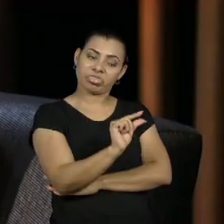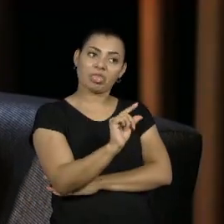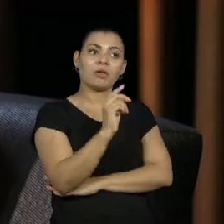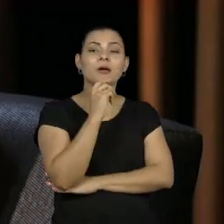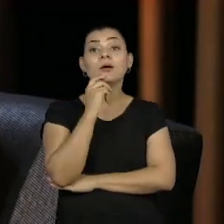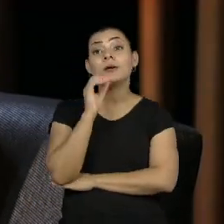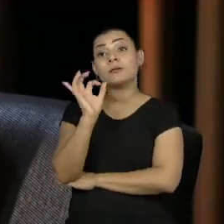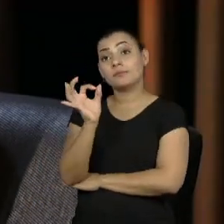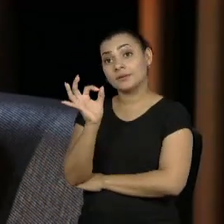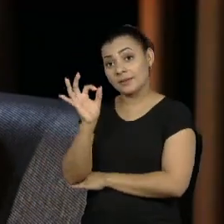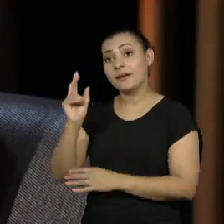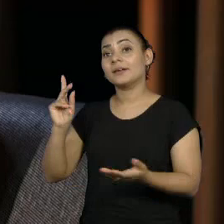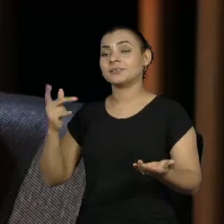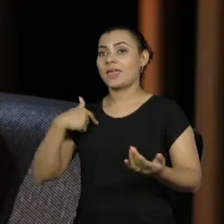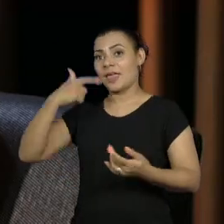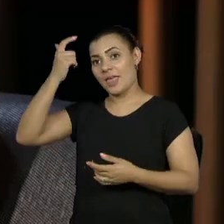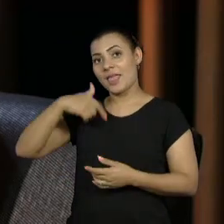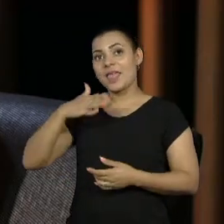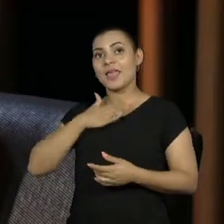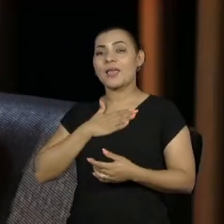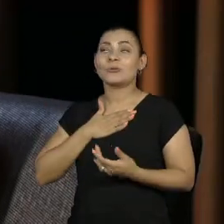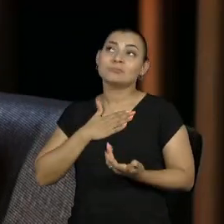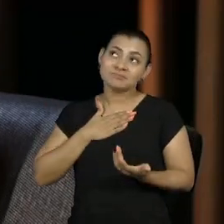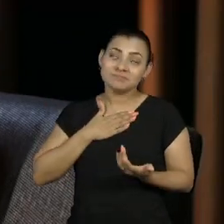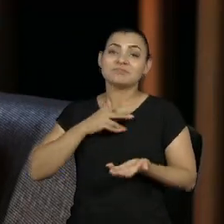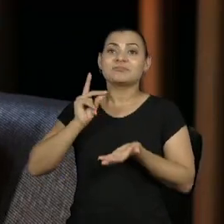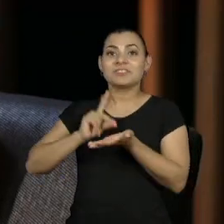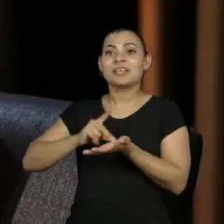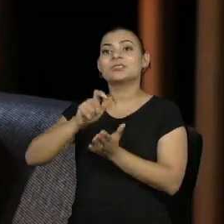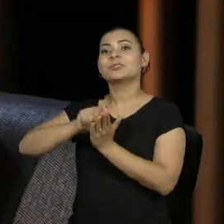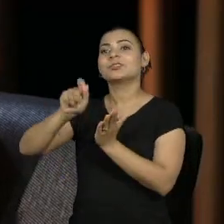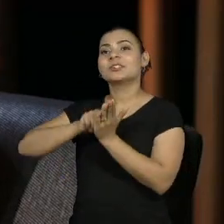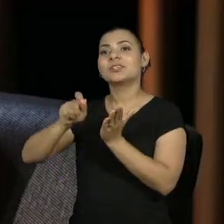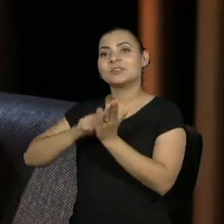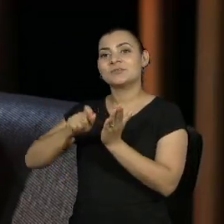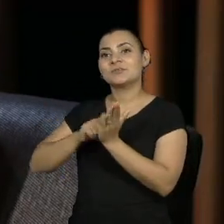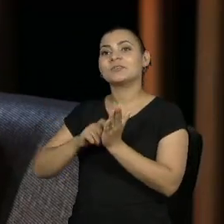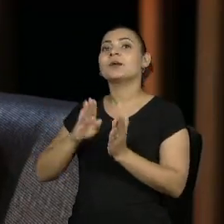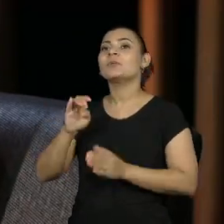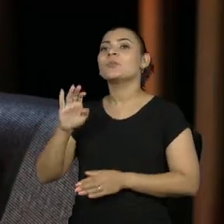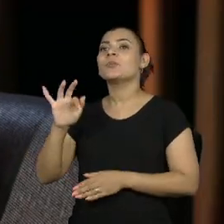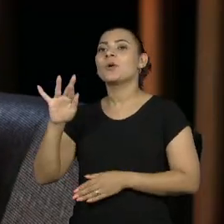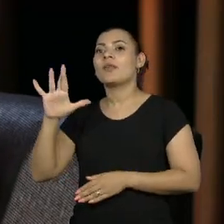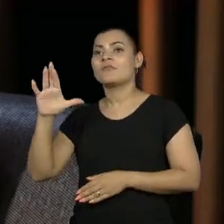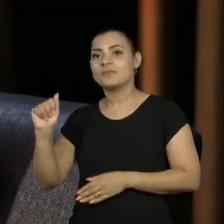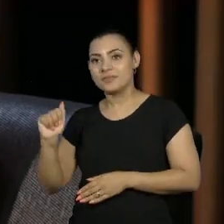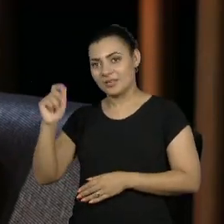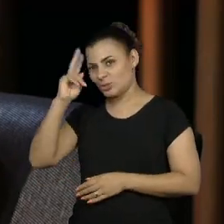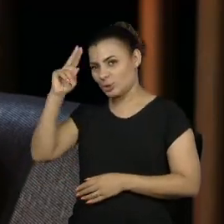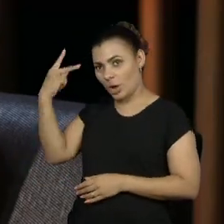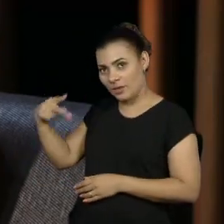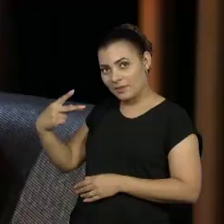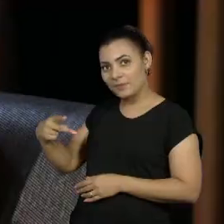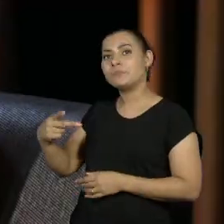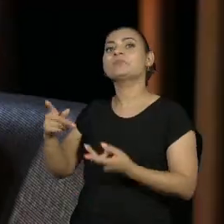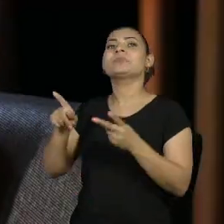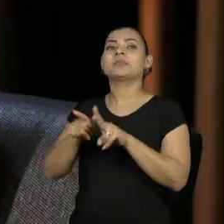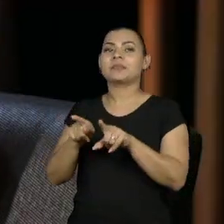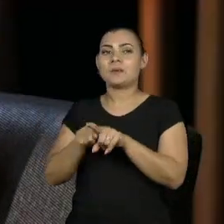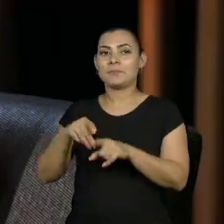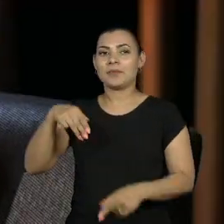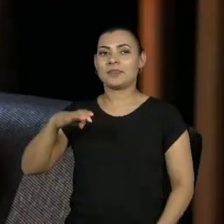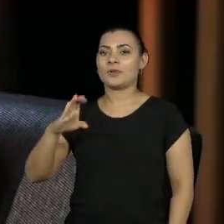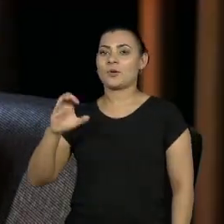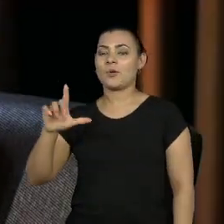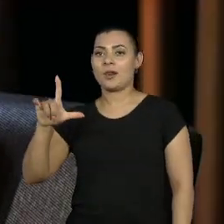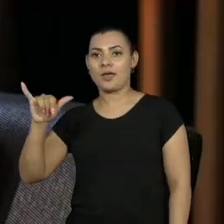dificuldade tratar dessa eu sou uma pessoa de biografias né escrever a biografia do pintor francês nicolas-antoine Neve